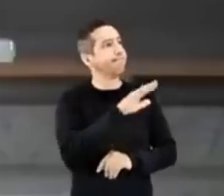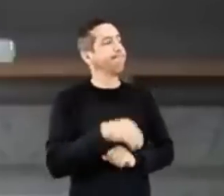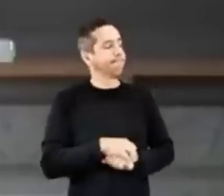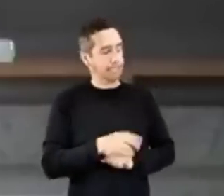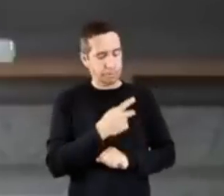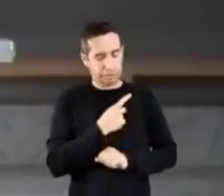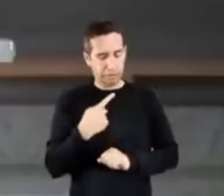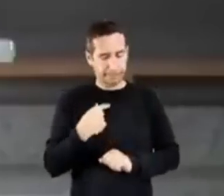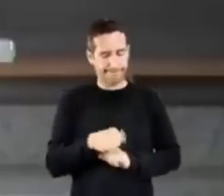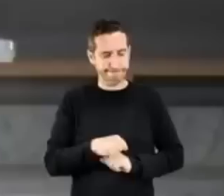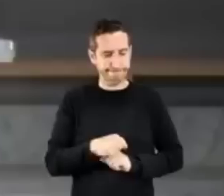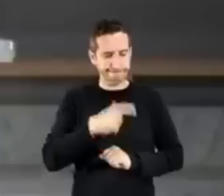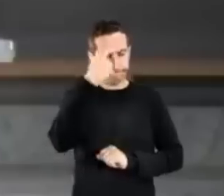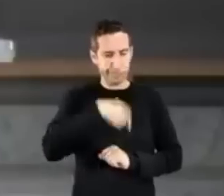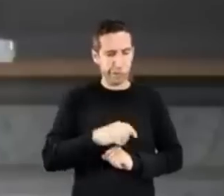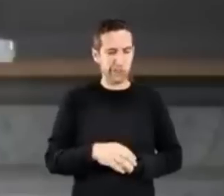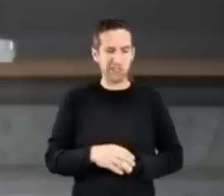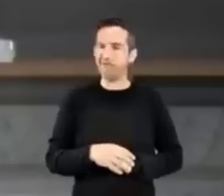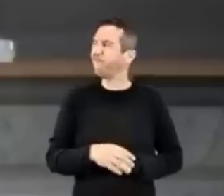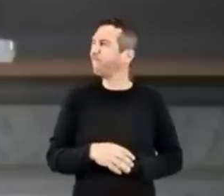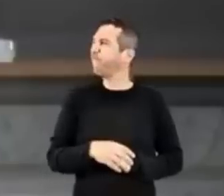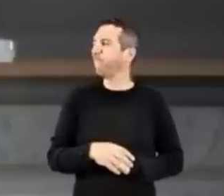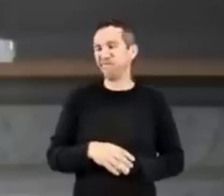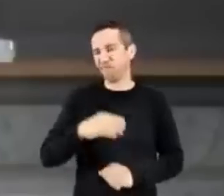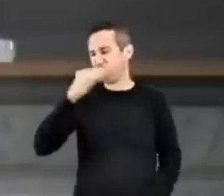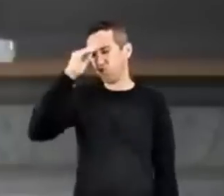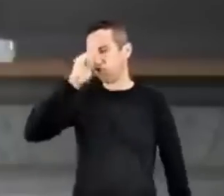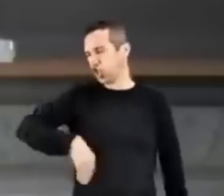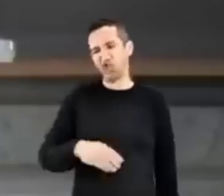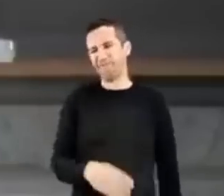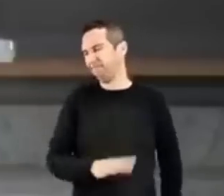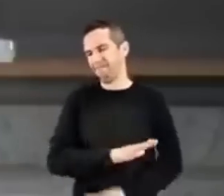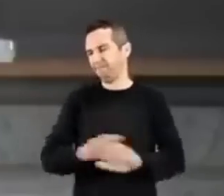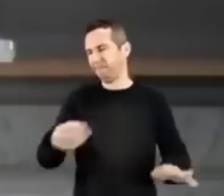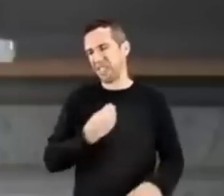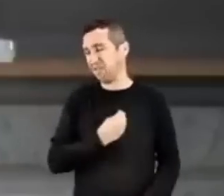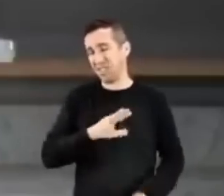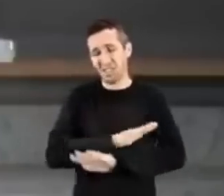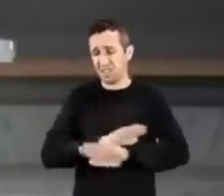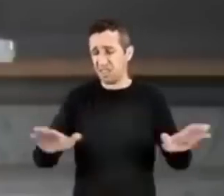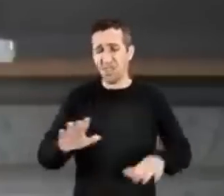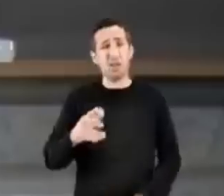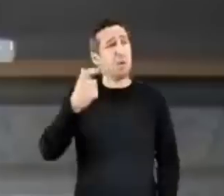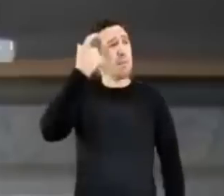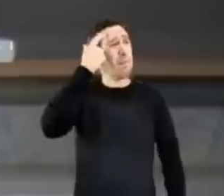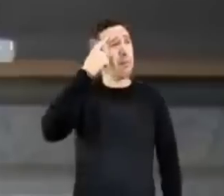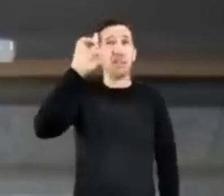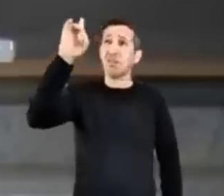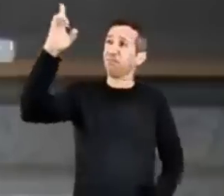eu tinha desistido de viver e eu pensei que Deus tinha me abandonado